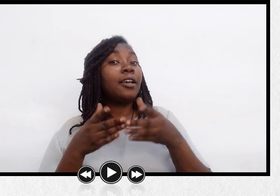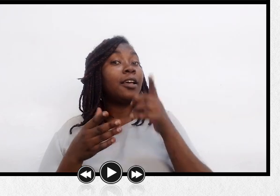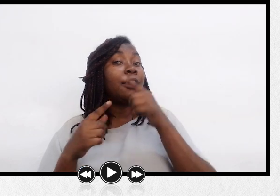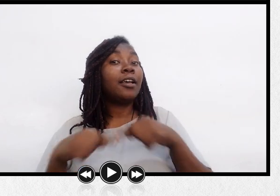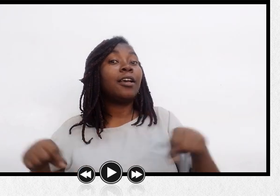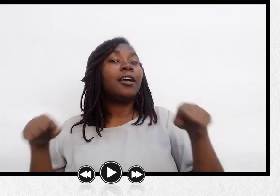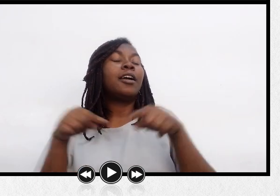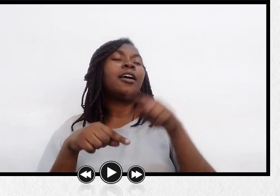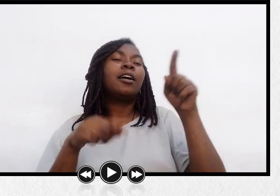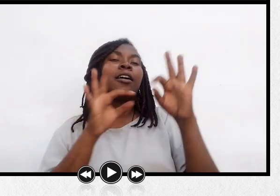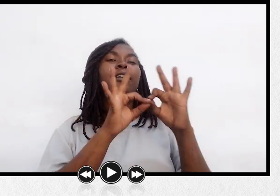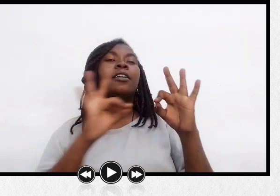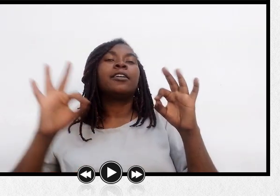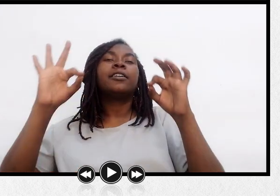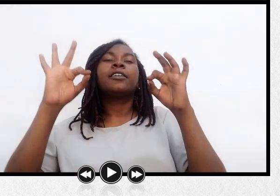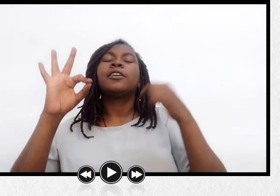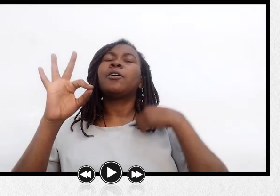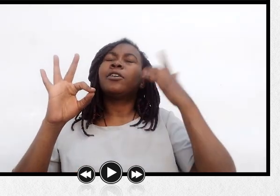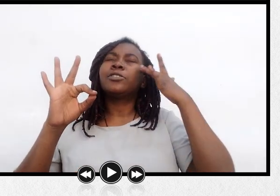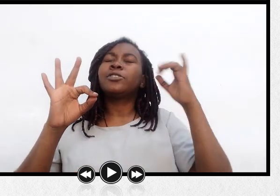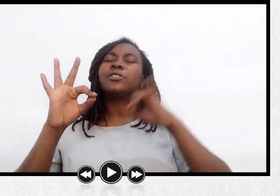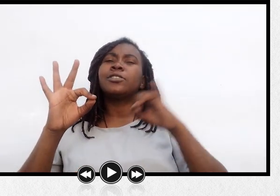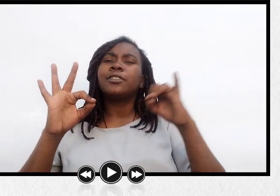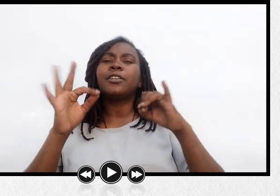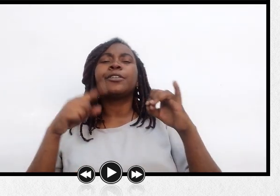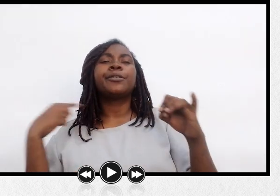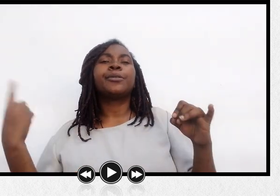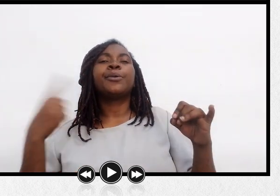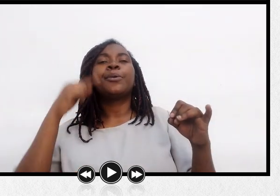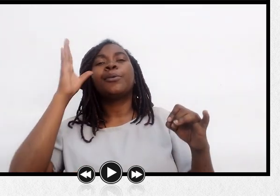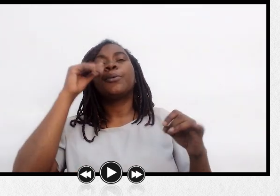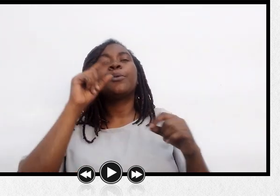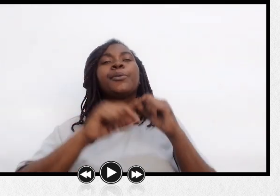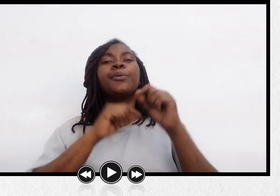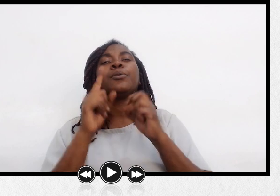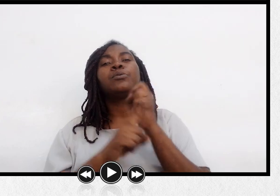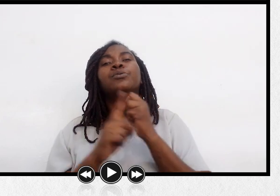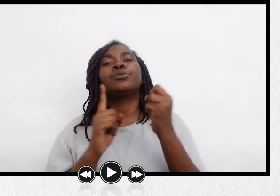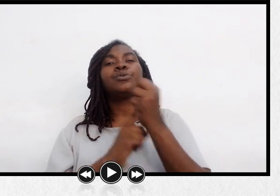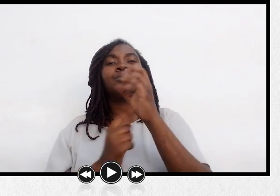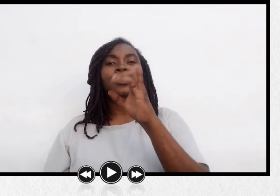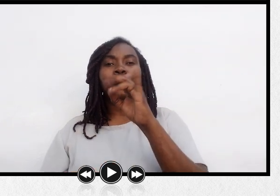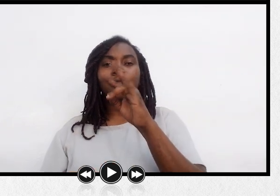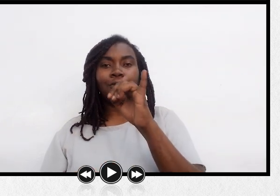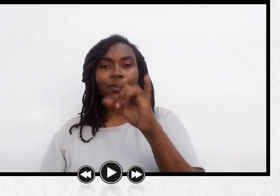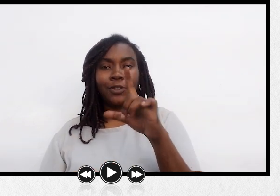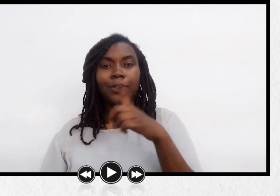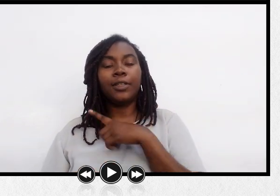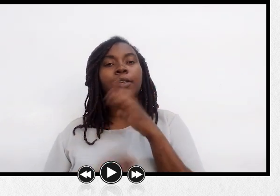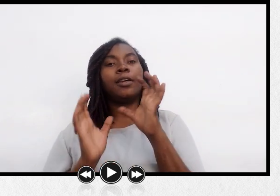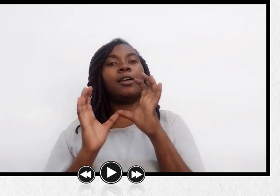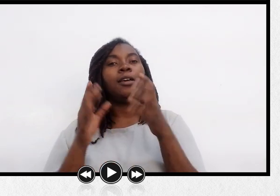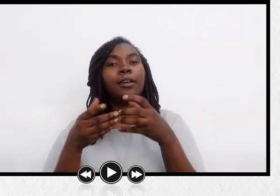fala sua que eu achei muito interessante, acho que todos aqui gostariam de saber, é sobre a sociedade civil, né? Nós temos, então, o